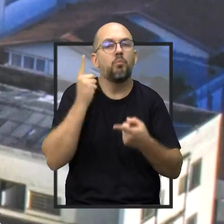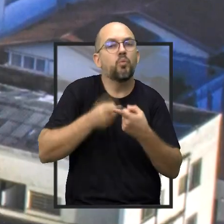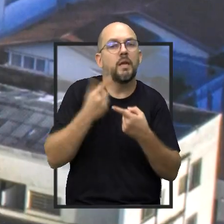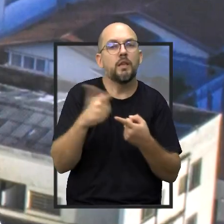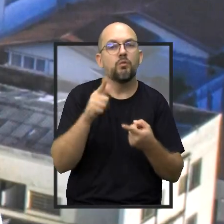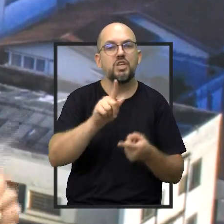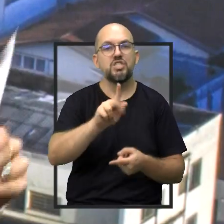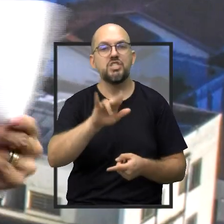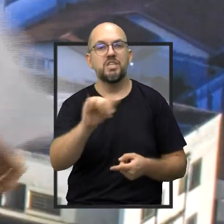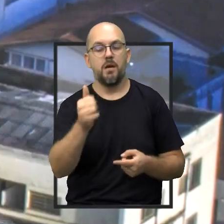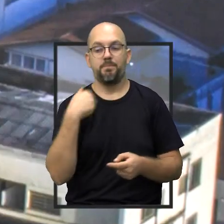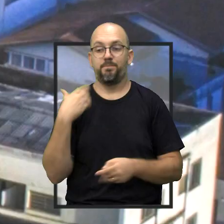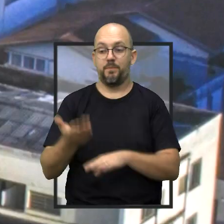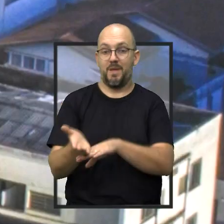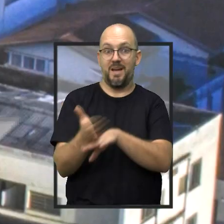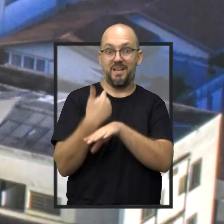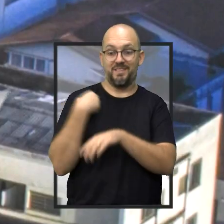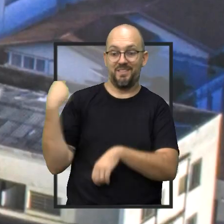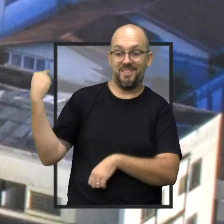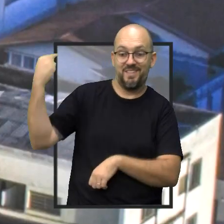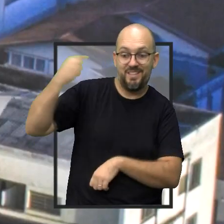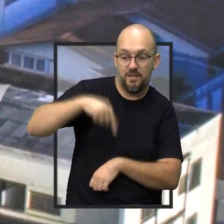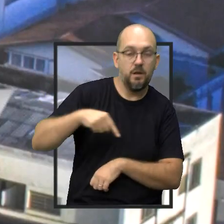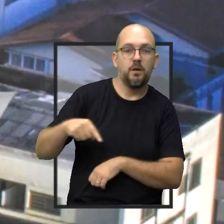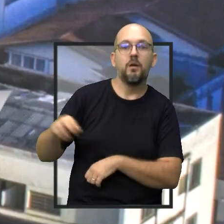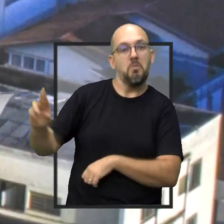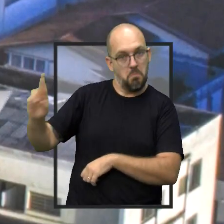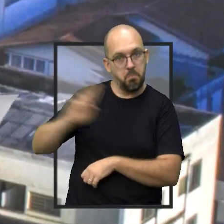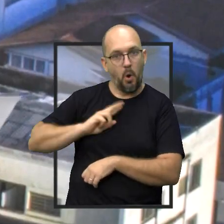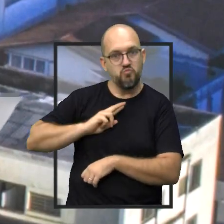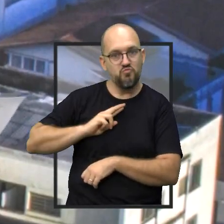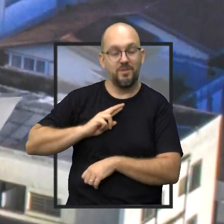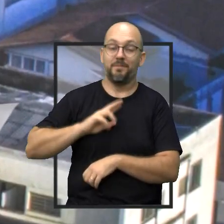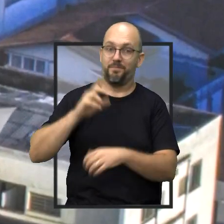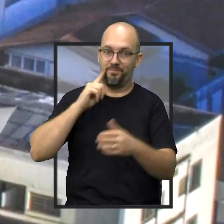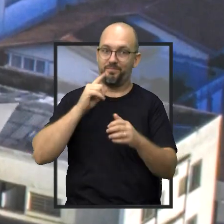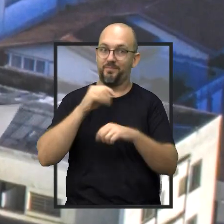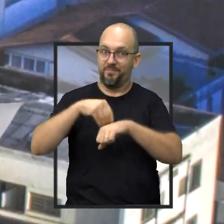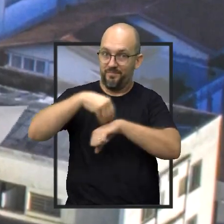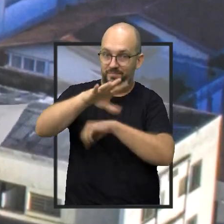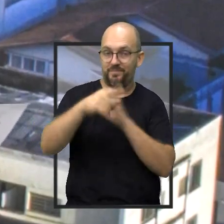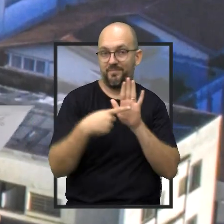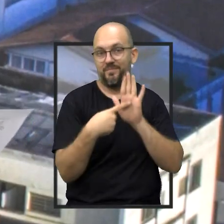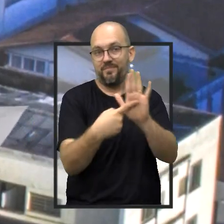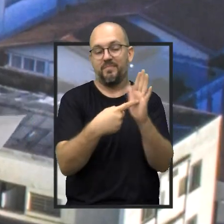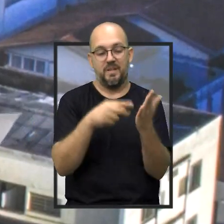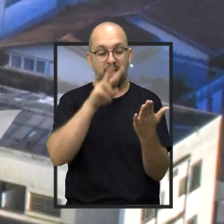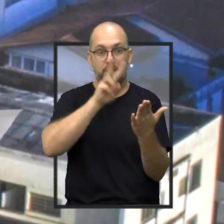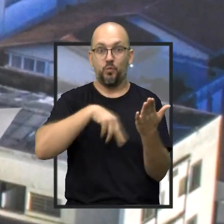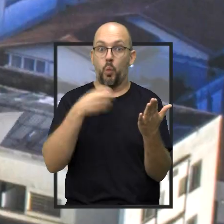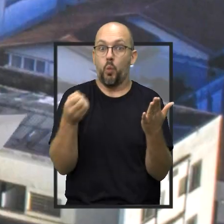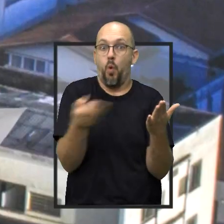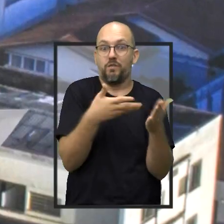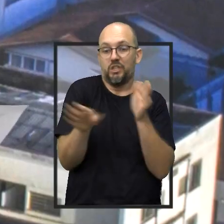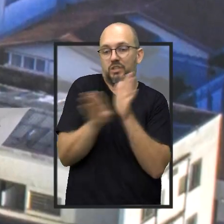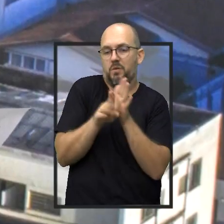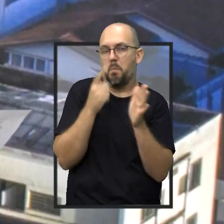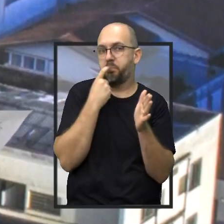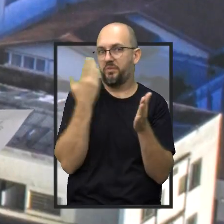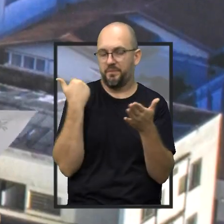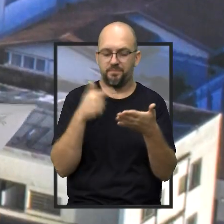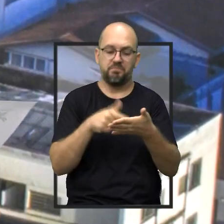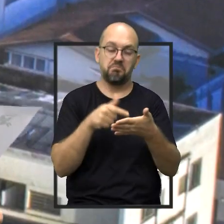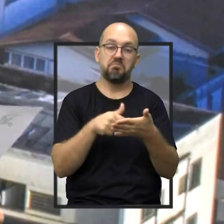E aí, antes de vir para a entrevista, a gente recebeu a resposta, inclusive vou compartilhar a leitura aqui, porque é uma informação nova para o nosso